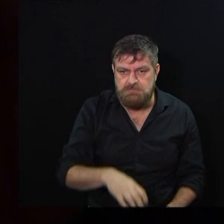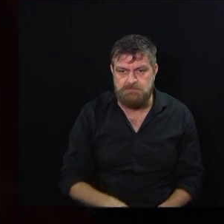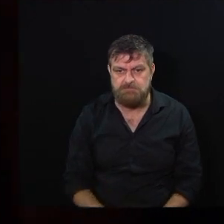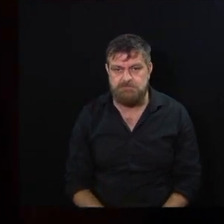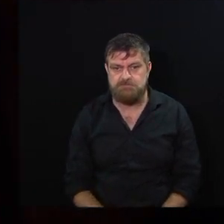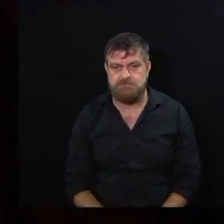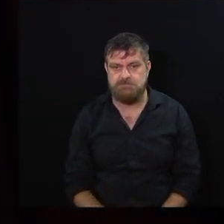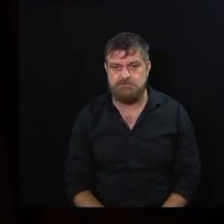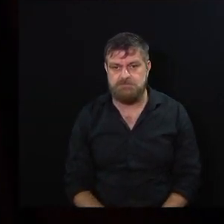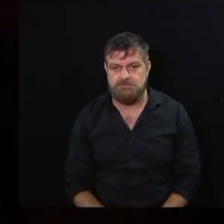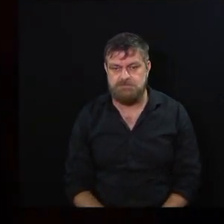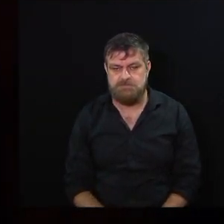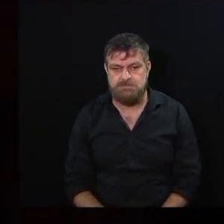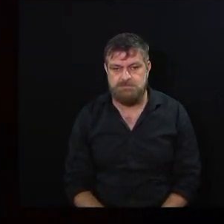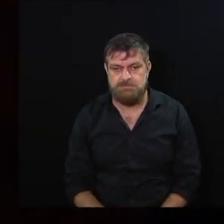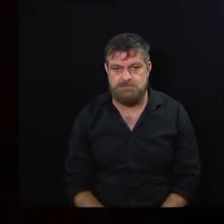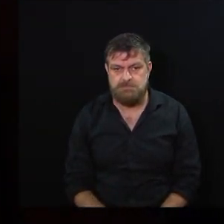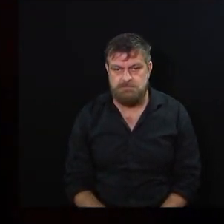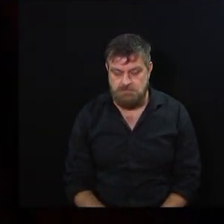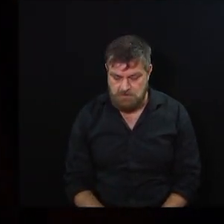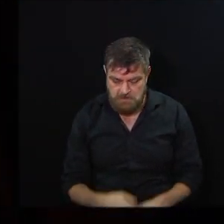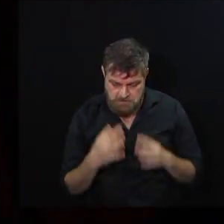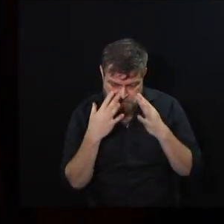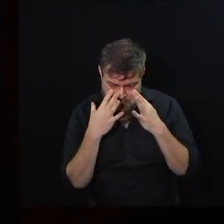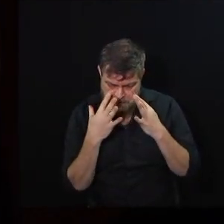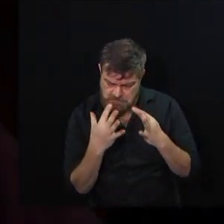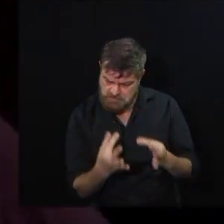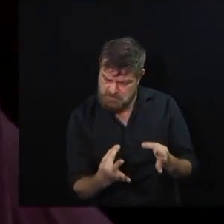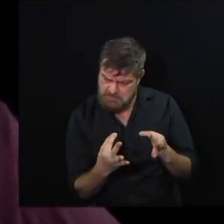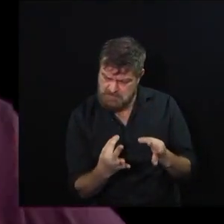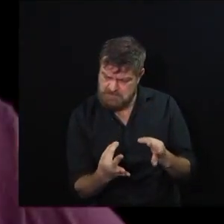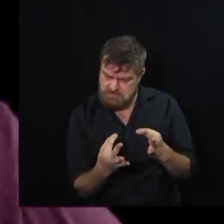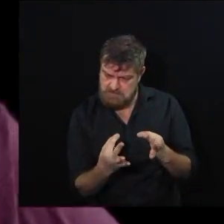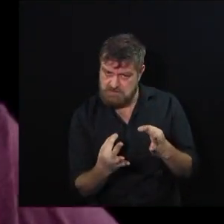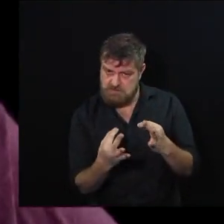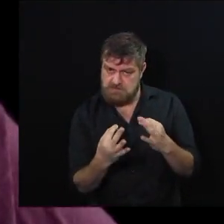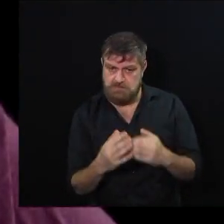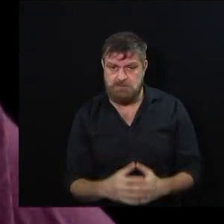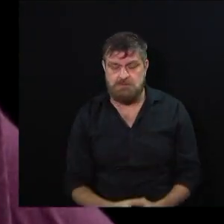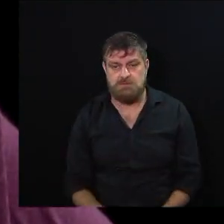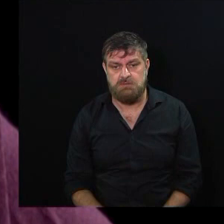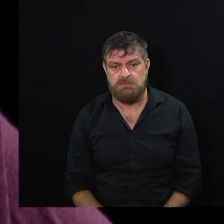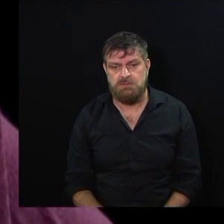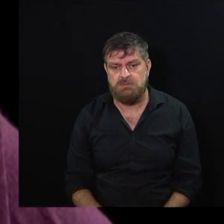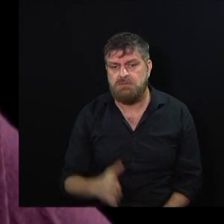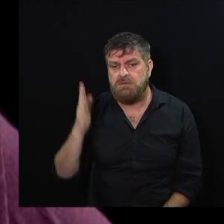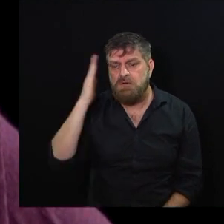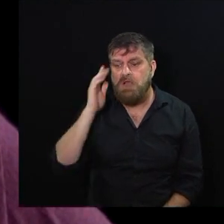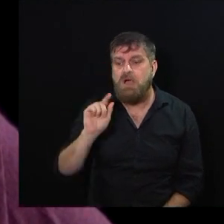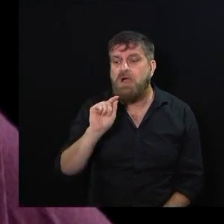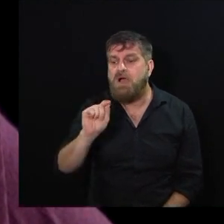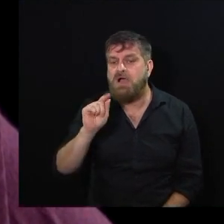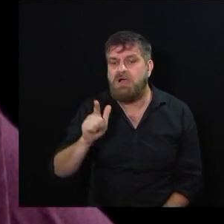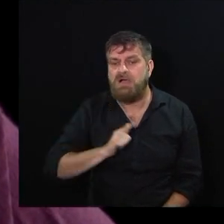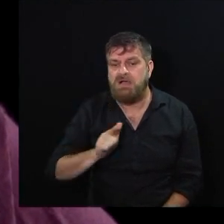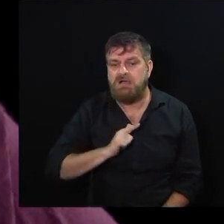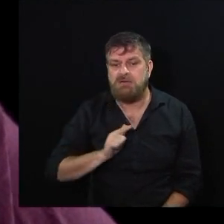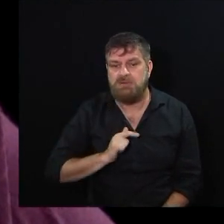sabe? Aí eu prestei atenção nele. Sabe quem estava carregando aquele bichão? Era uma